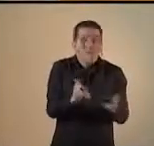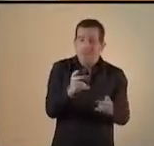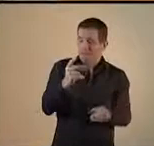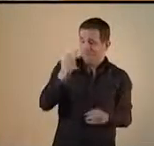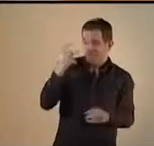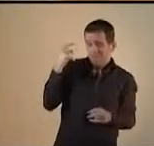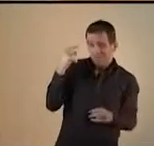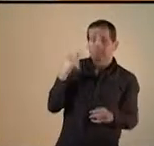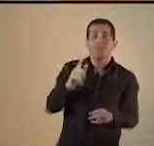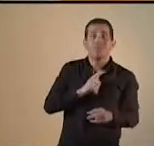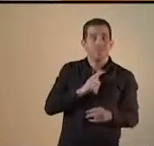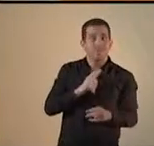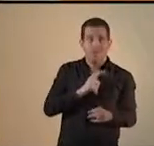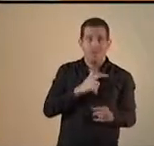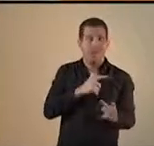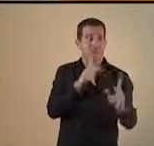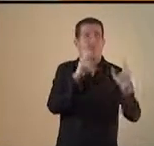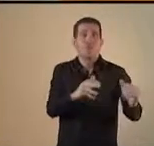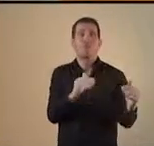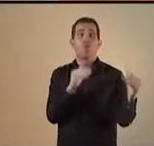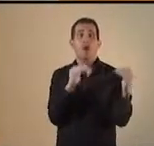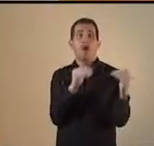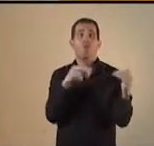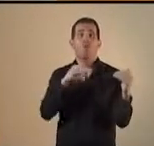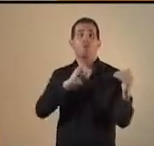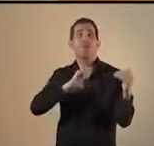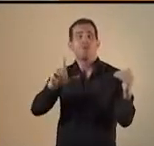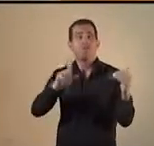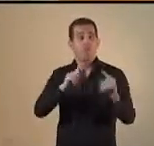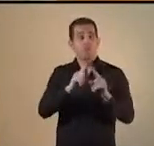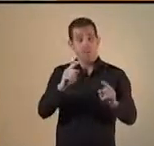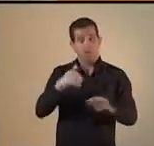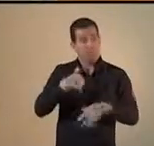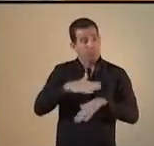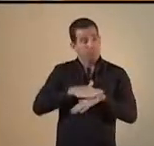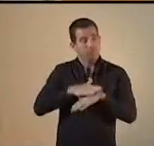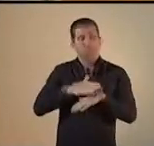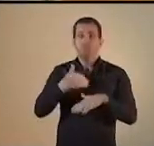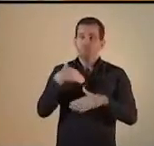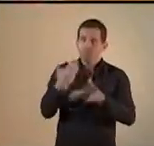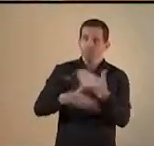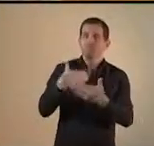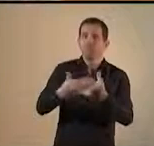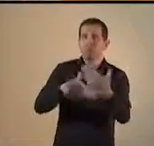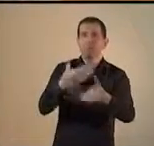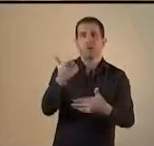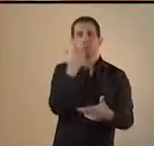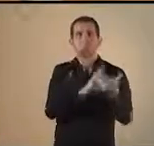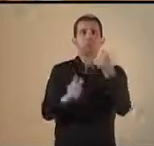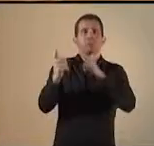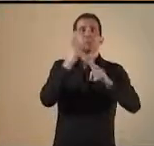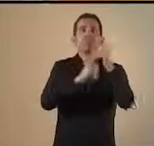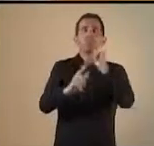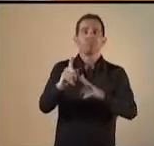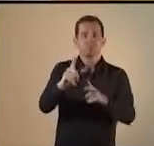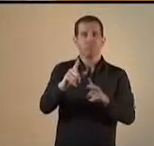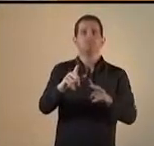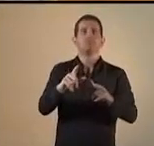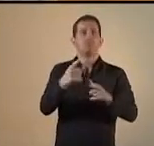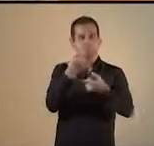estava no mesmo nível. Ele também estava no mesmo nível, mas só que ele conseguiu, ele foi atrás, ele buscou, ele